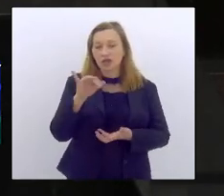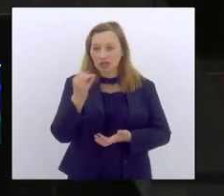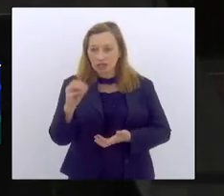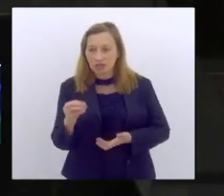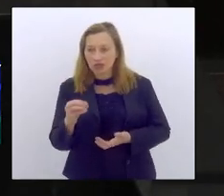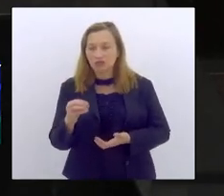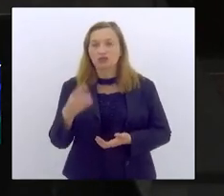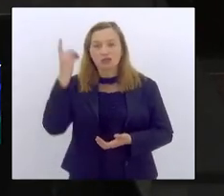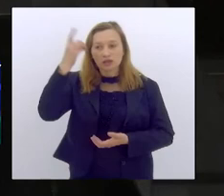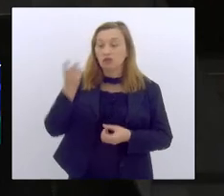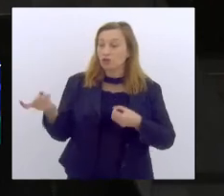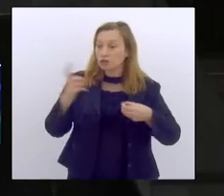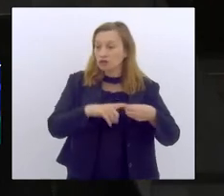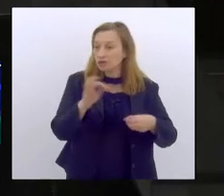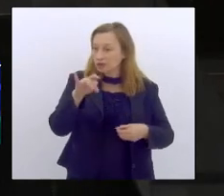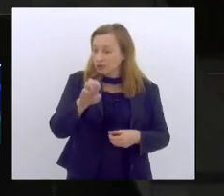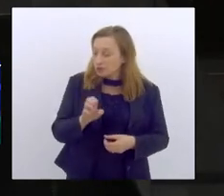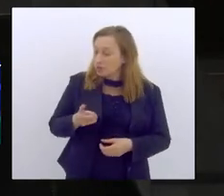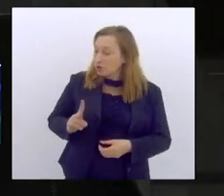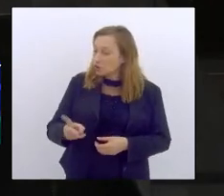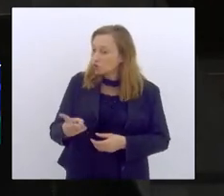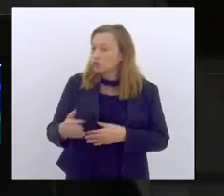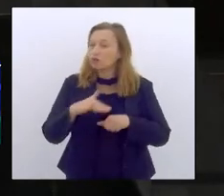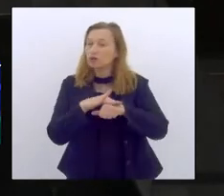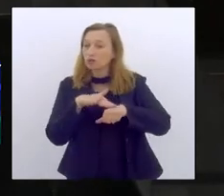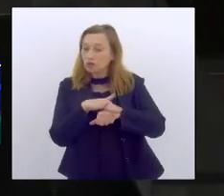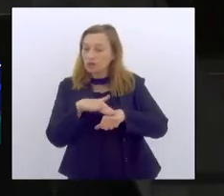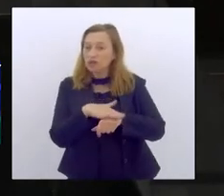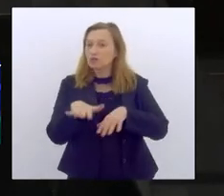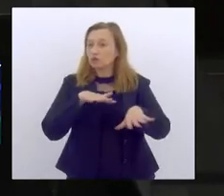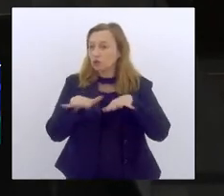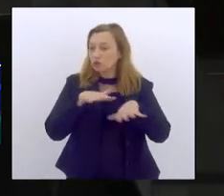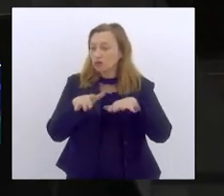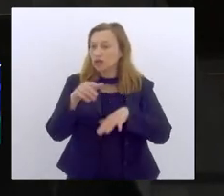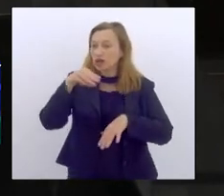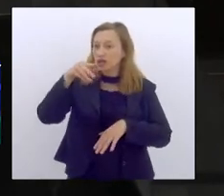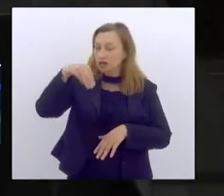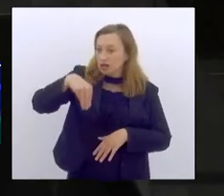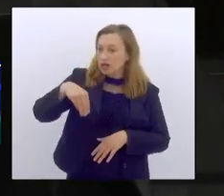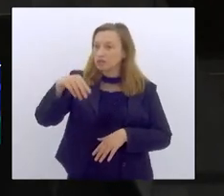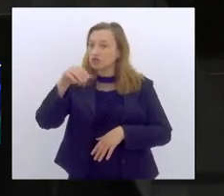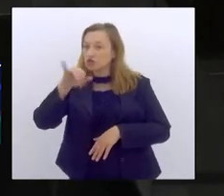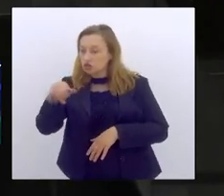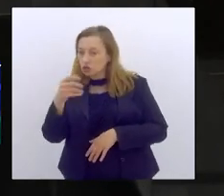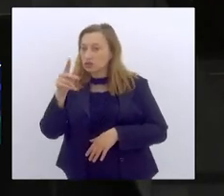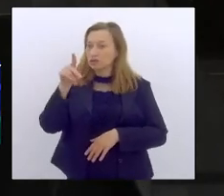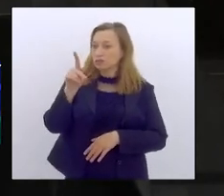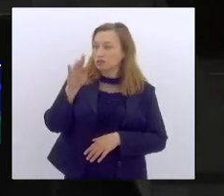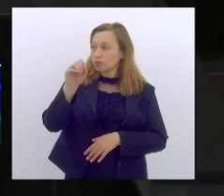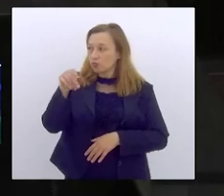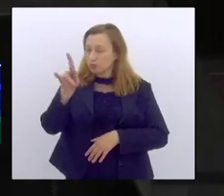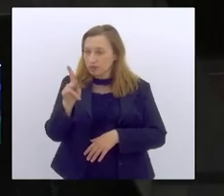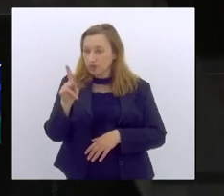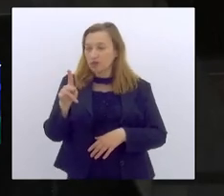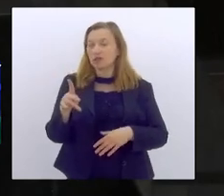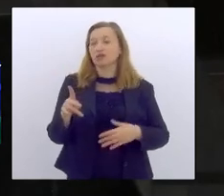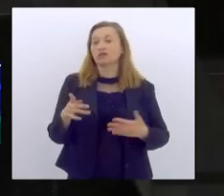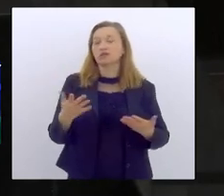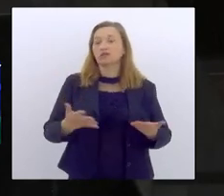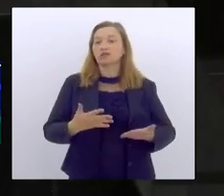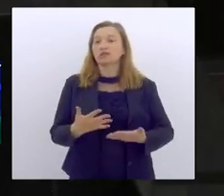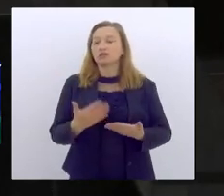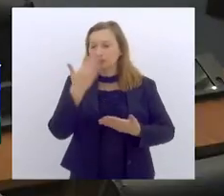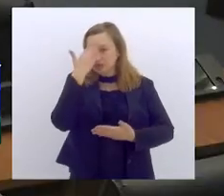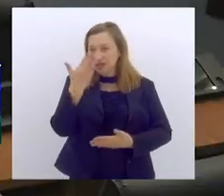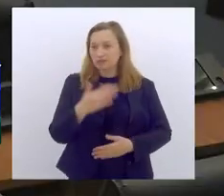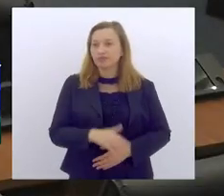vou voltar para o gabinete para continuar a minha agenda que o movimento MJ pop que Brenda hoje com uma visita muito calorosa e muito